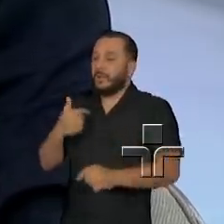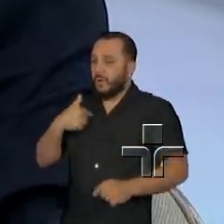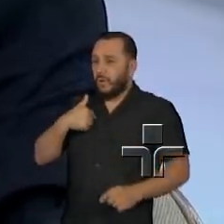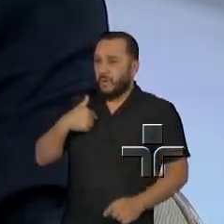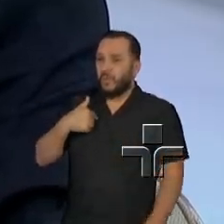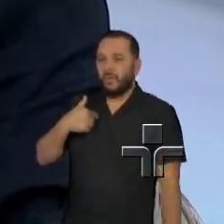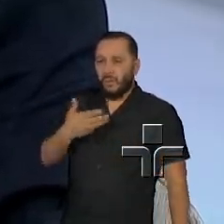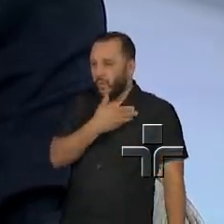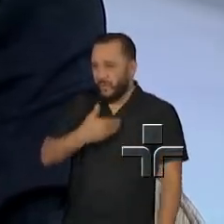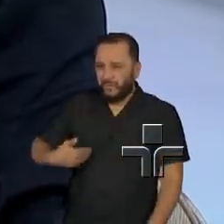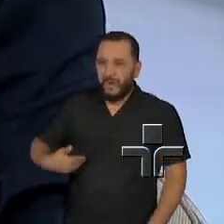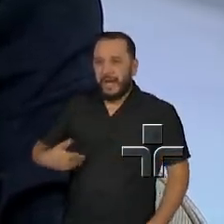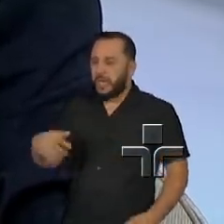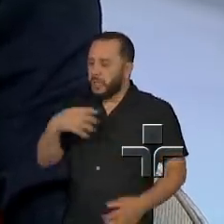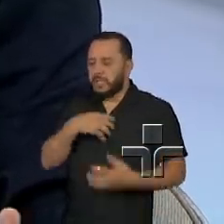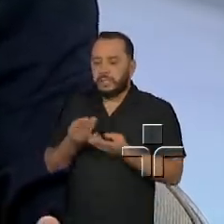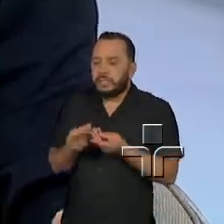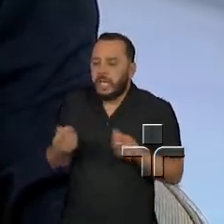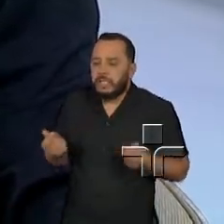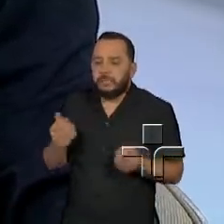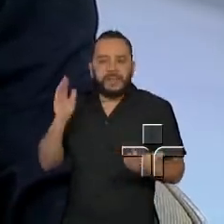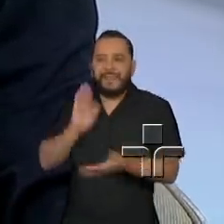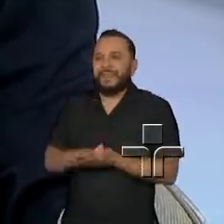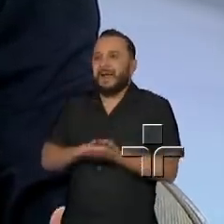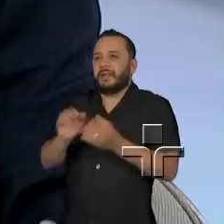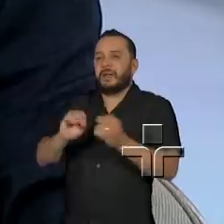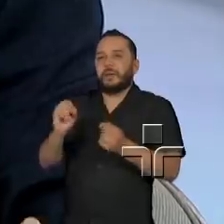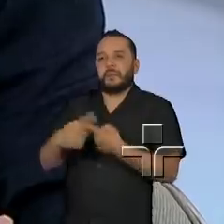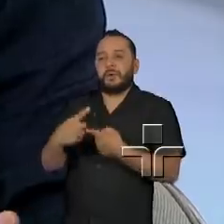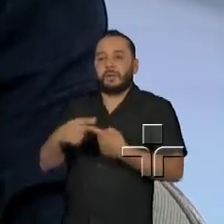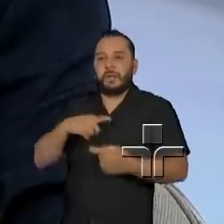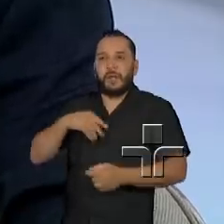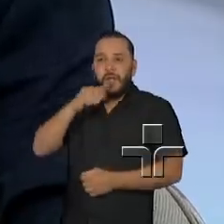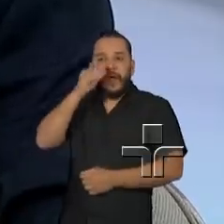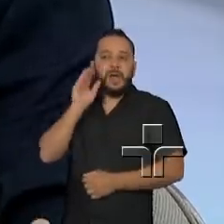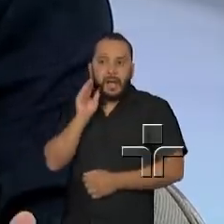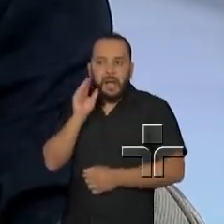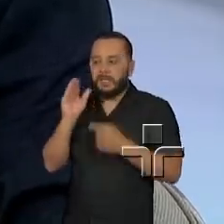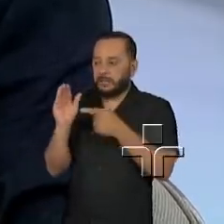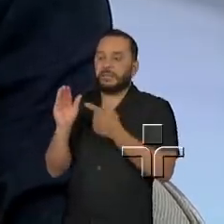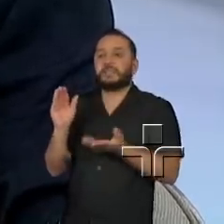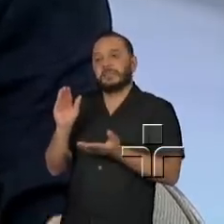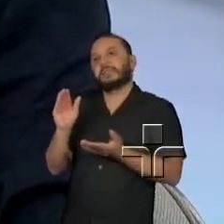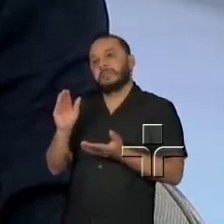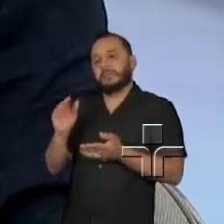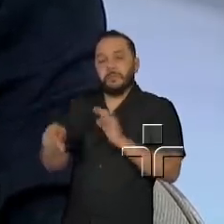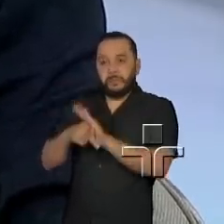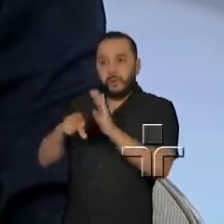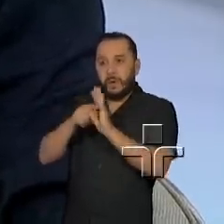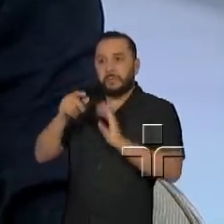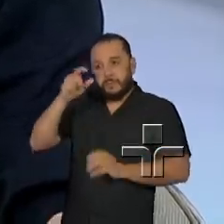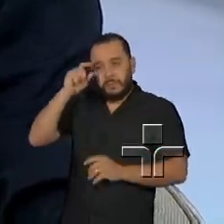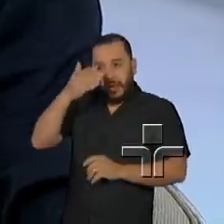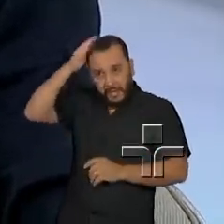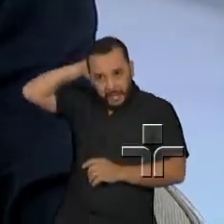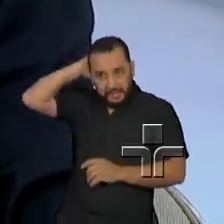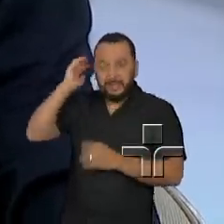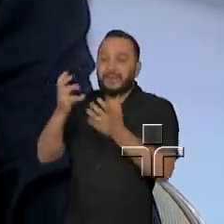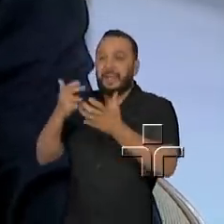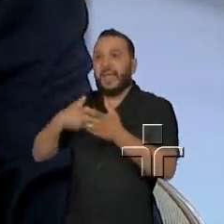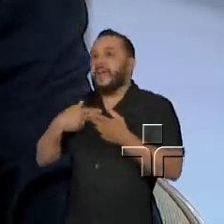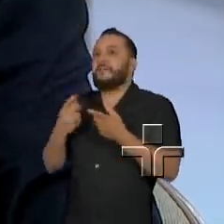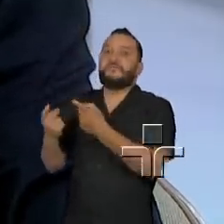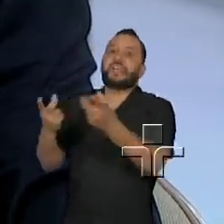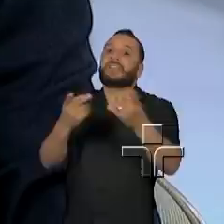sensibilizar porque a ordem do Paulo Guedes é vender tudo para pagar juros, para pagar os banqueiros, os rentistas. Desde os anos 80,